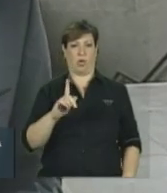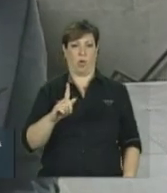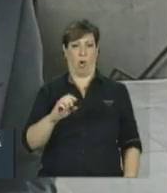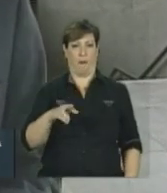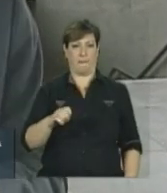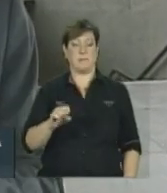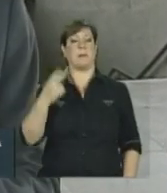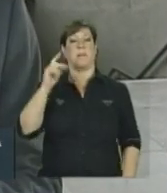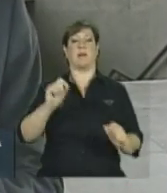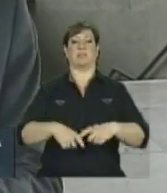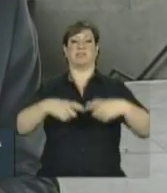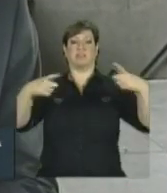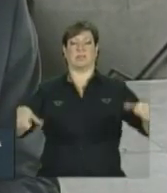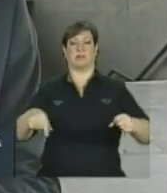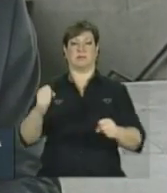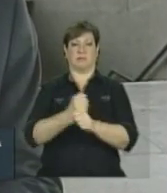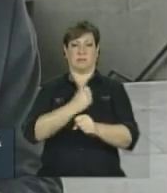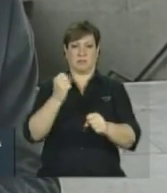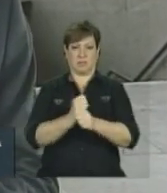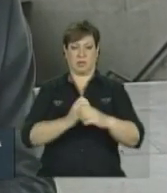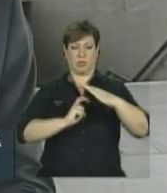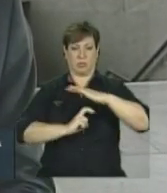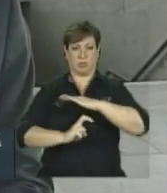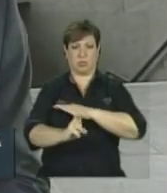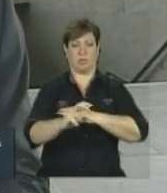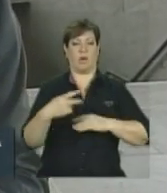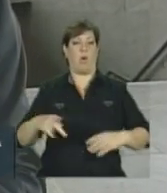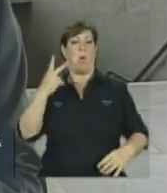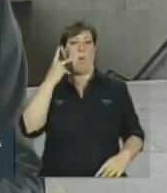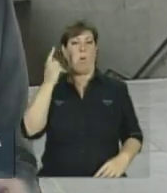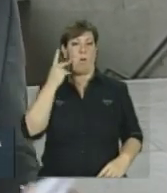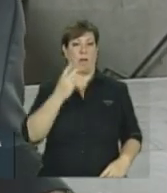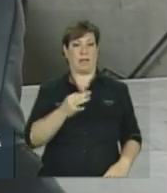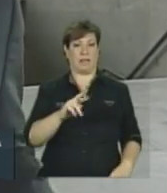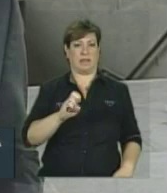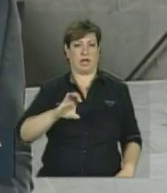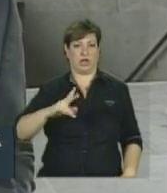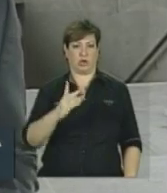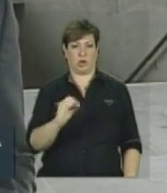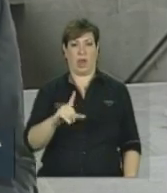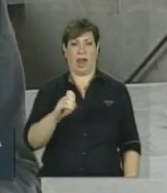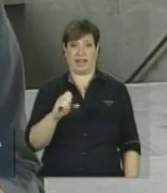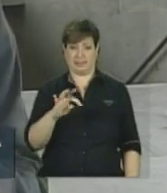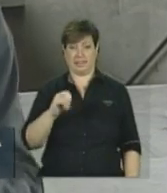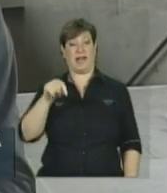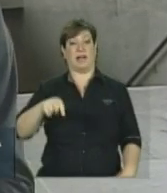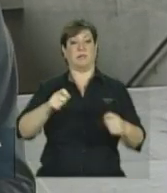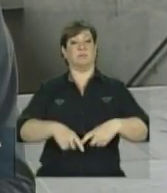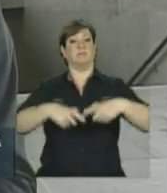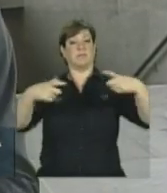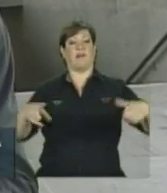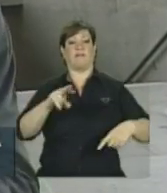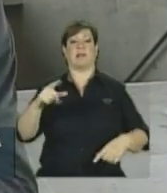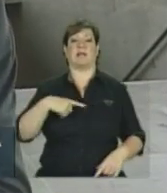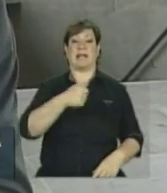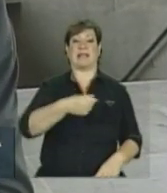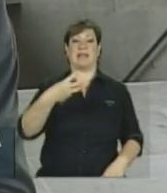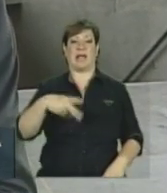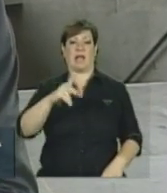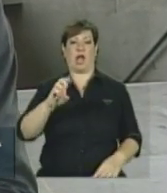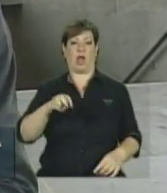a ampliação do trecho leste do metrô de Fortaleza. Esta ampliação vai contar com 13 quilômetros